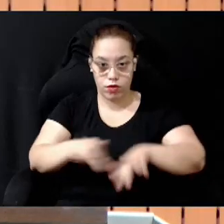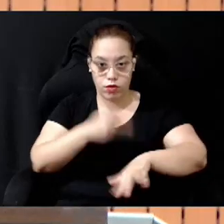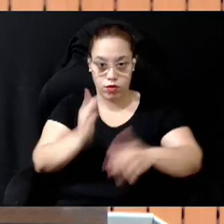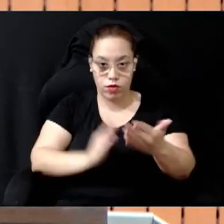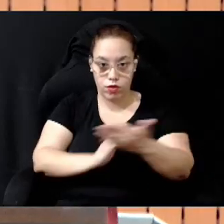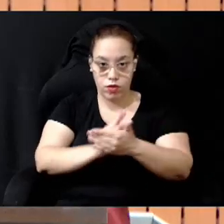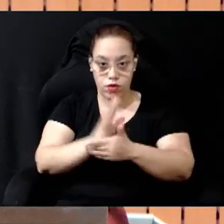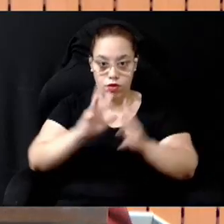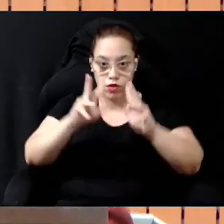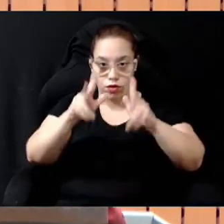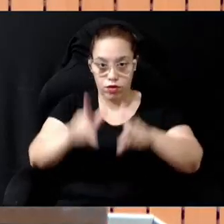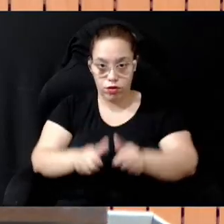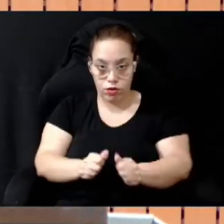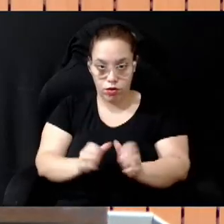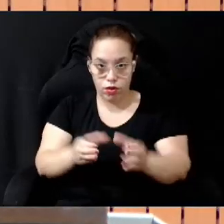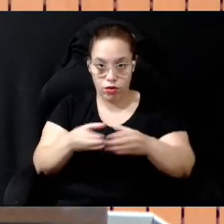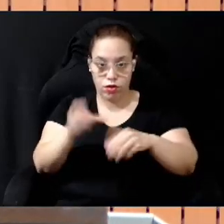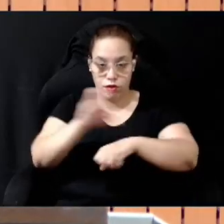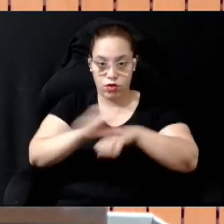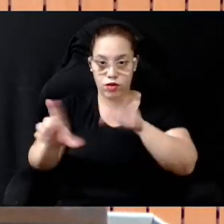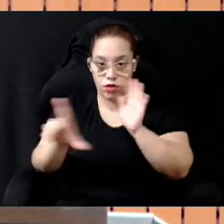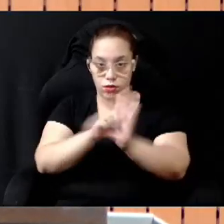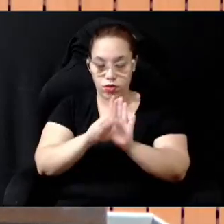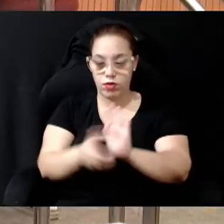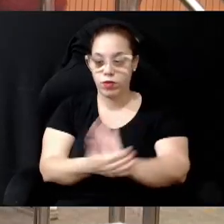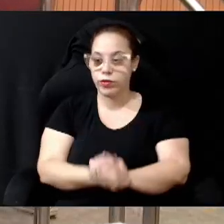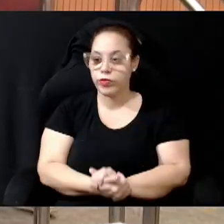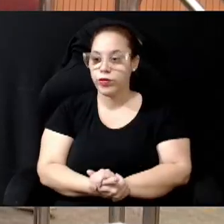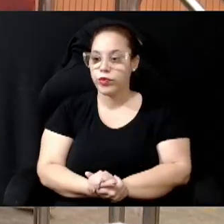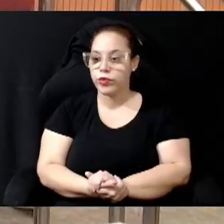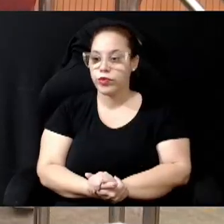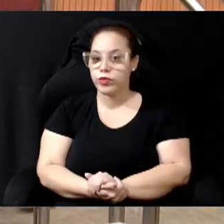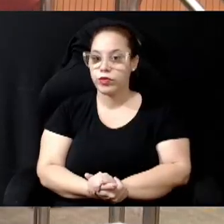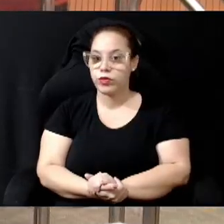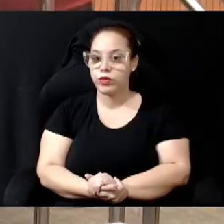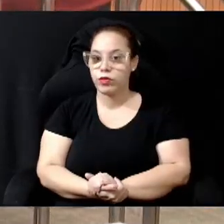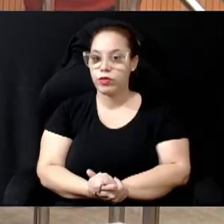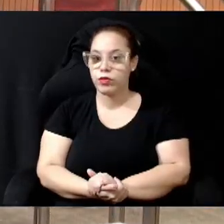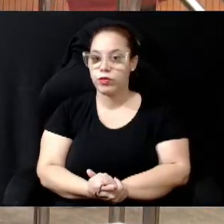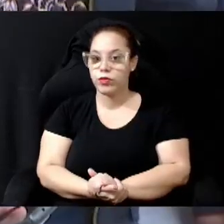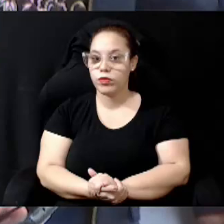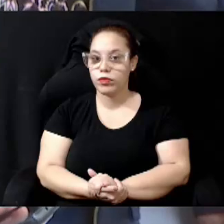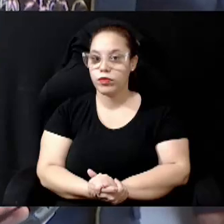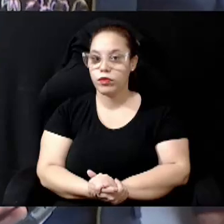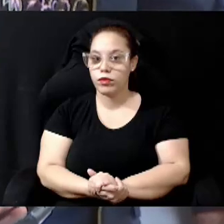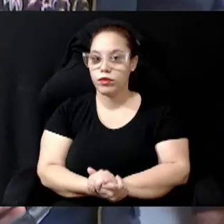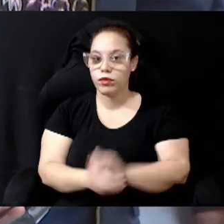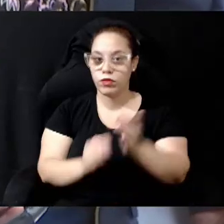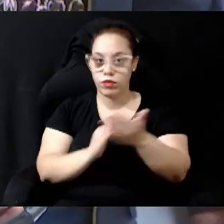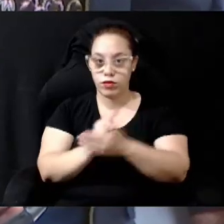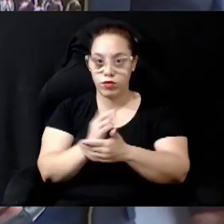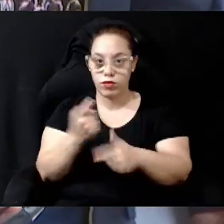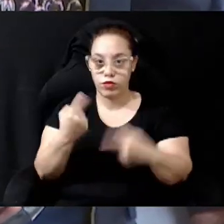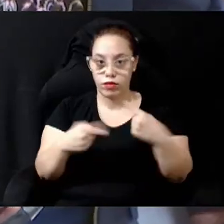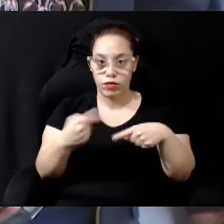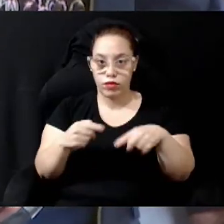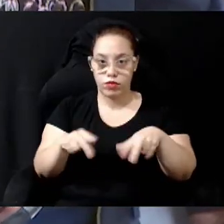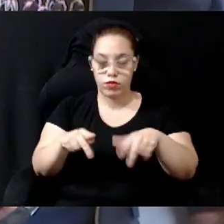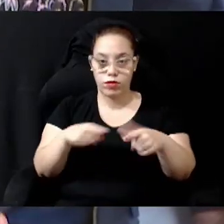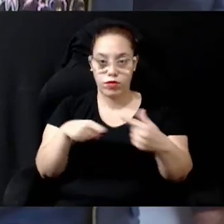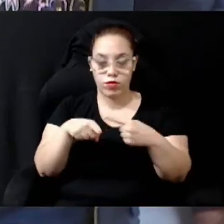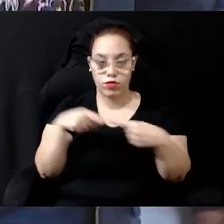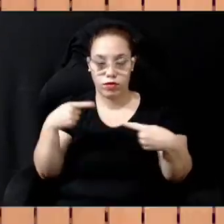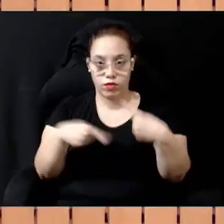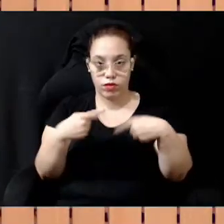por unanimidade na Comissão de Constituição e Legalidade. Com parecer favorável, a matéria em discussão. Pergunto se há vereador inscrito